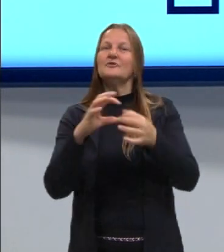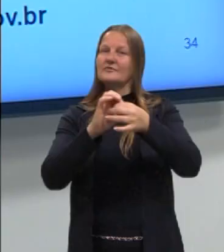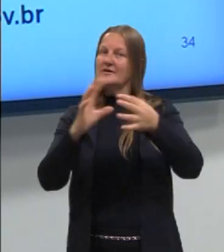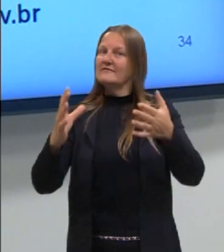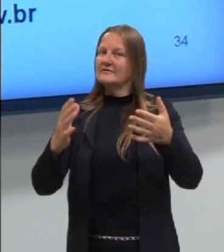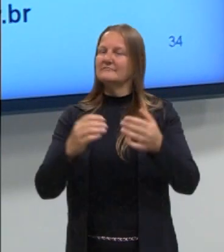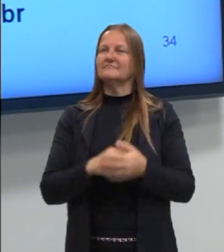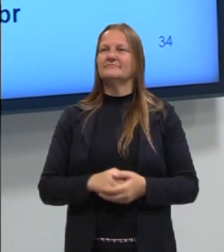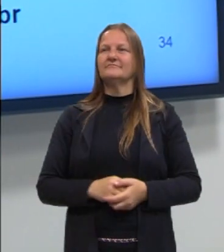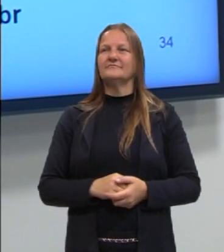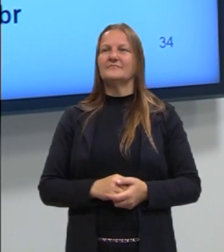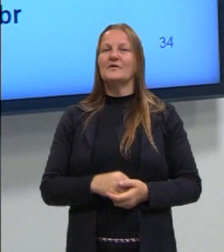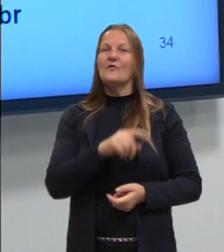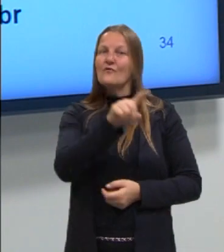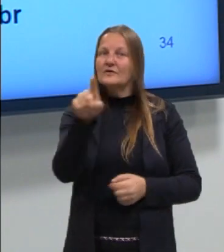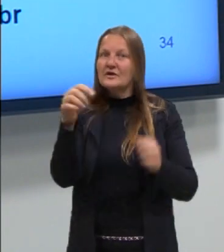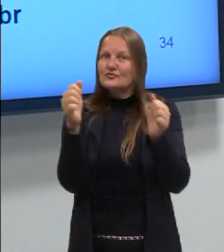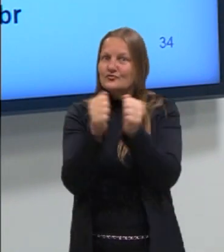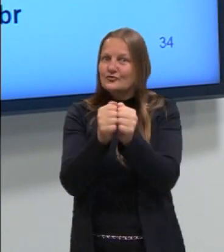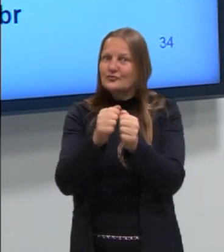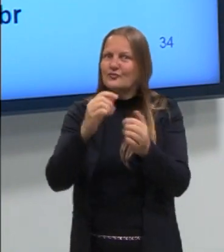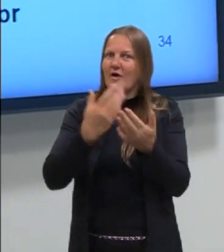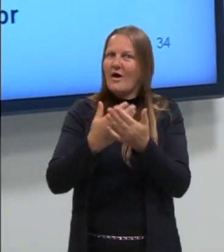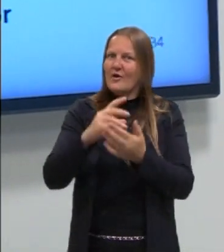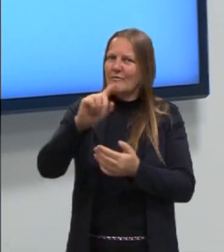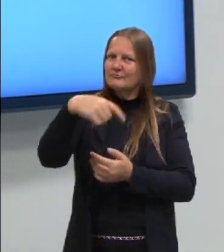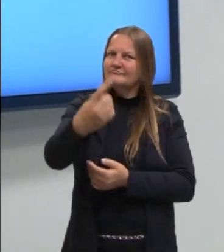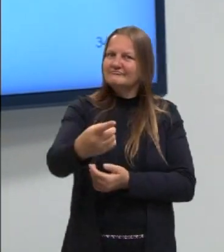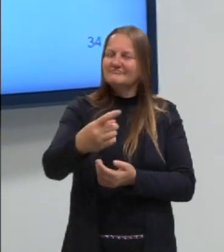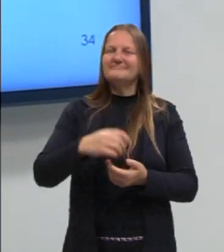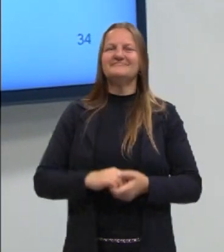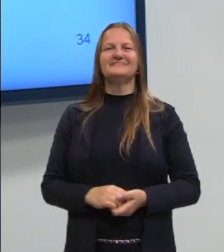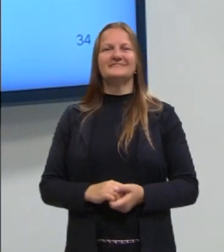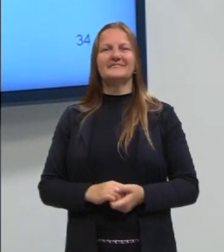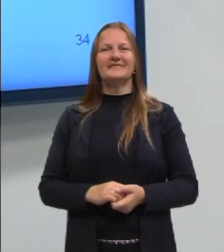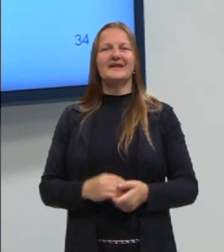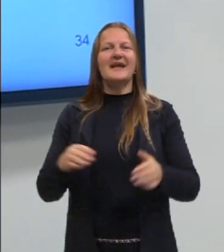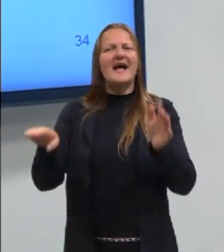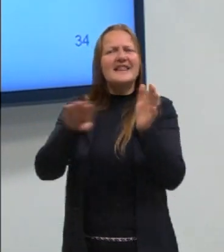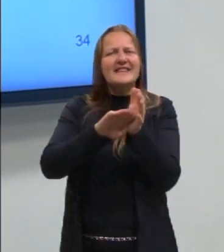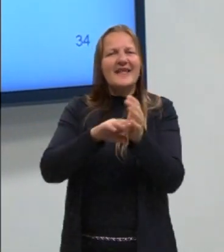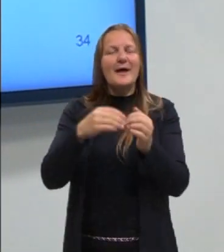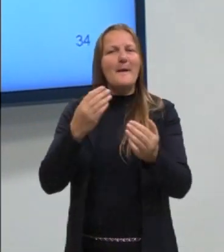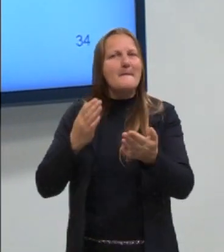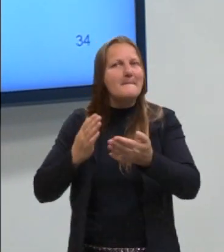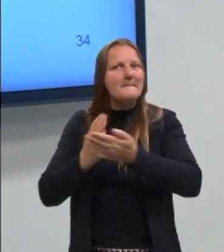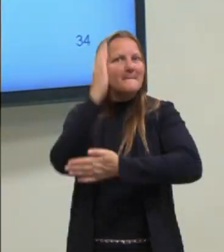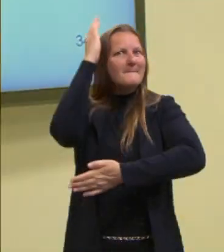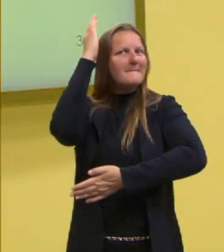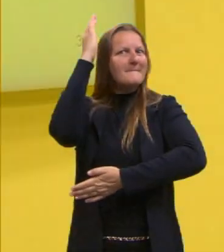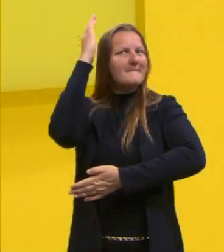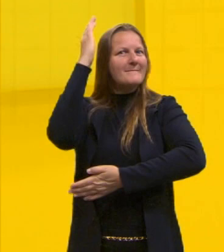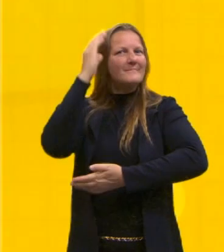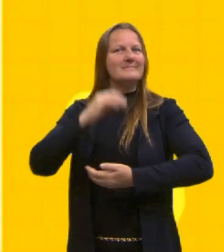disponíveis. Conto com vocês então na nossa próxima aula. Até lá, partiu passar!